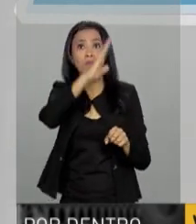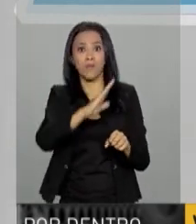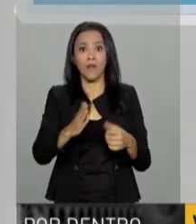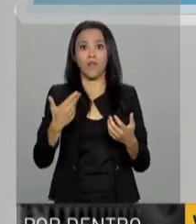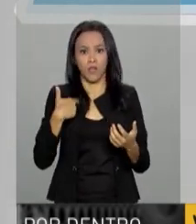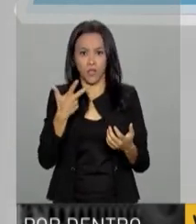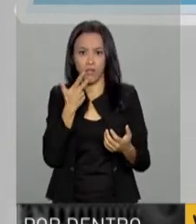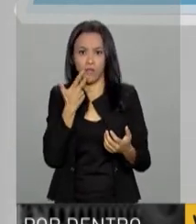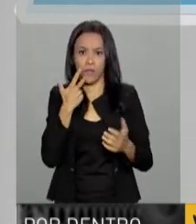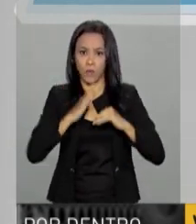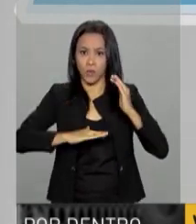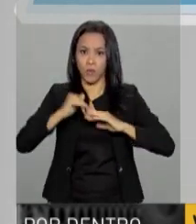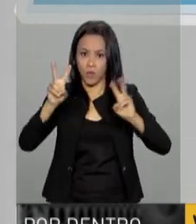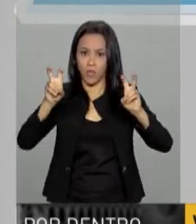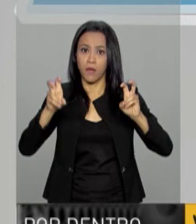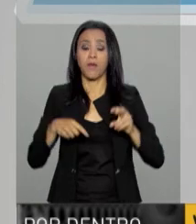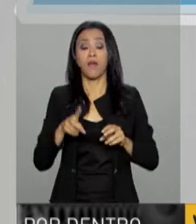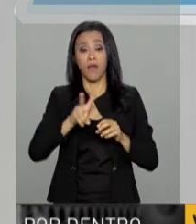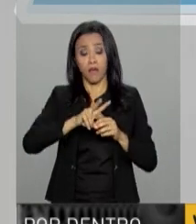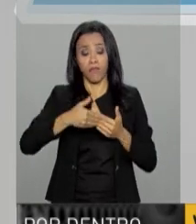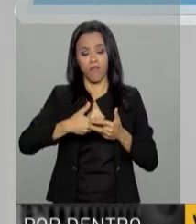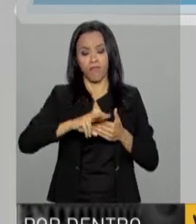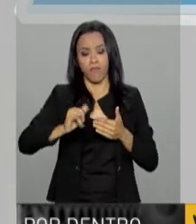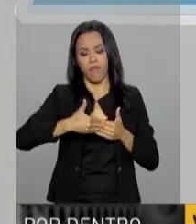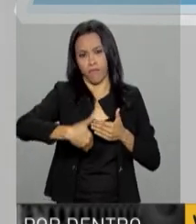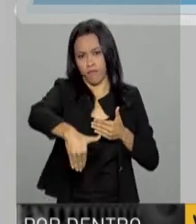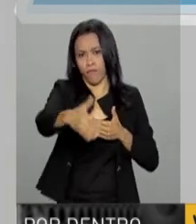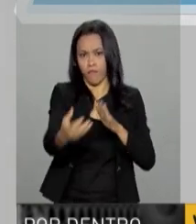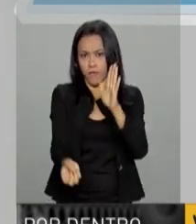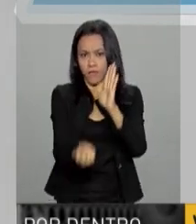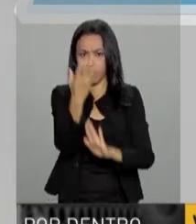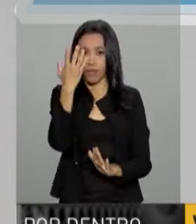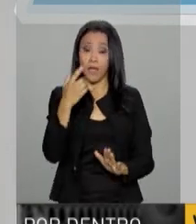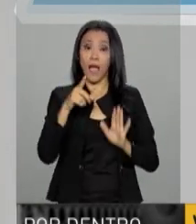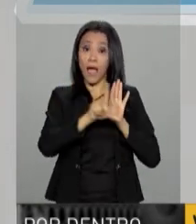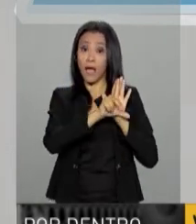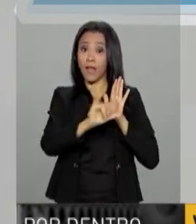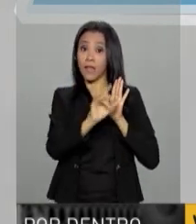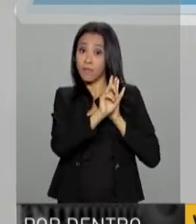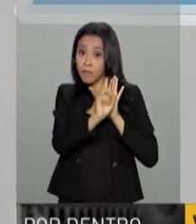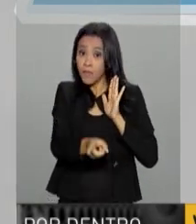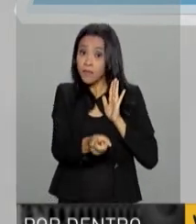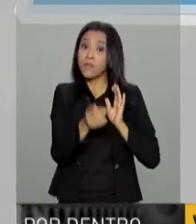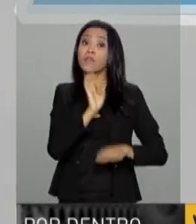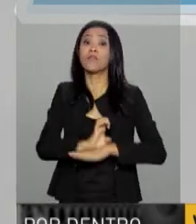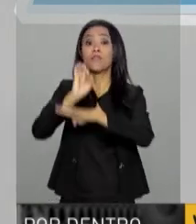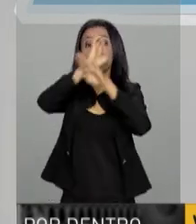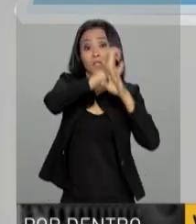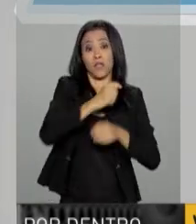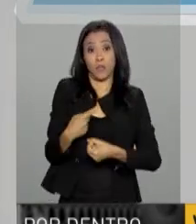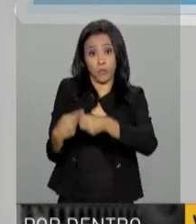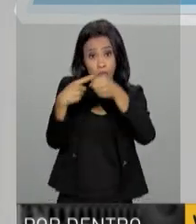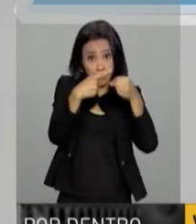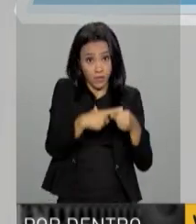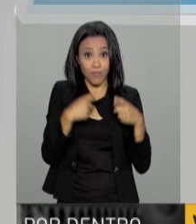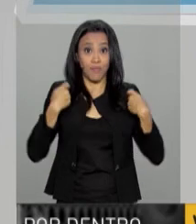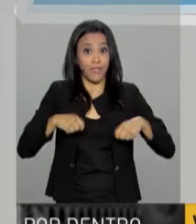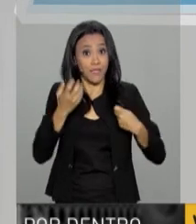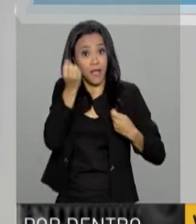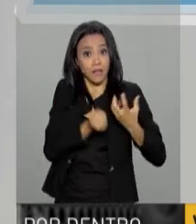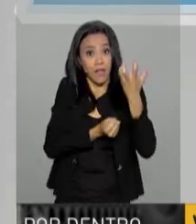falando para ser implantado com muito bem vindo o senhor diz a lei determina que estados e municípios façam adesão